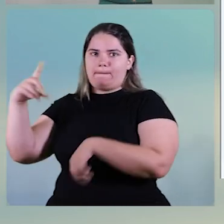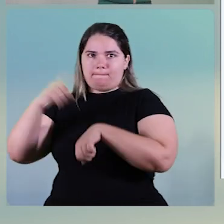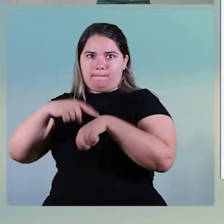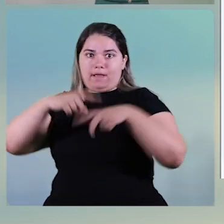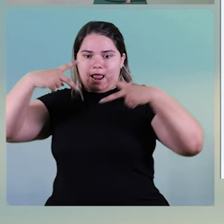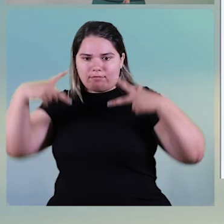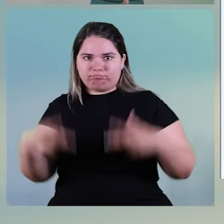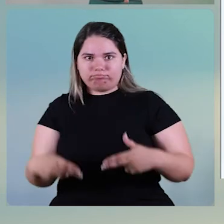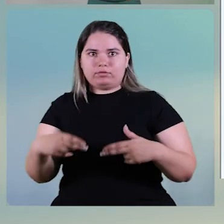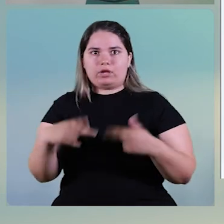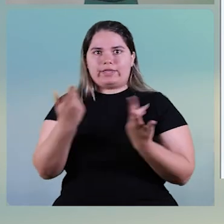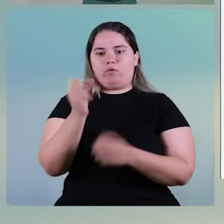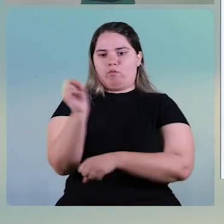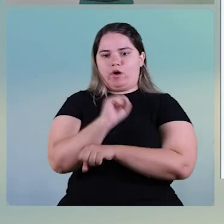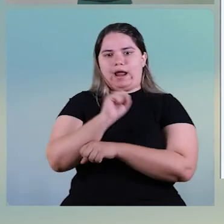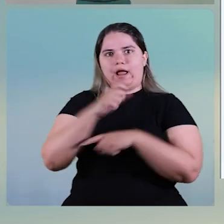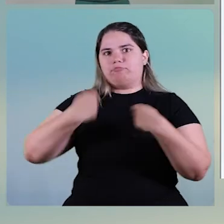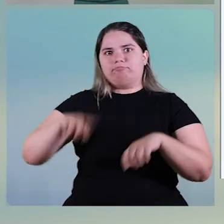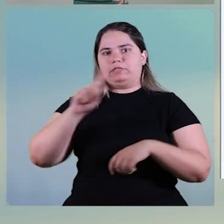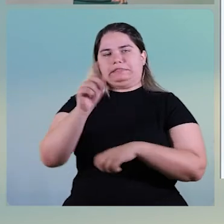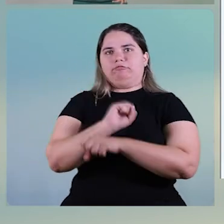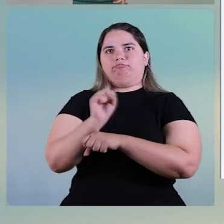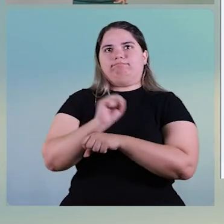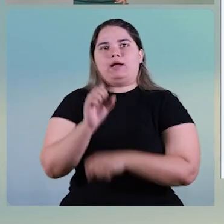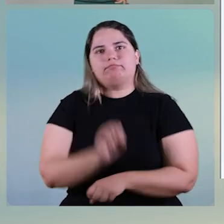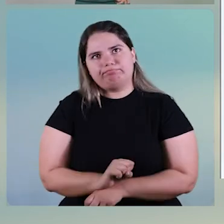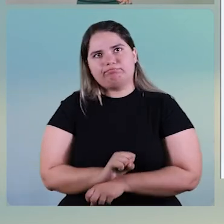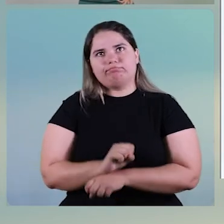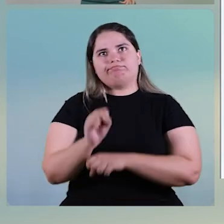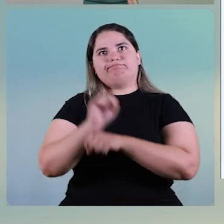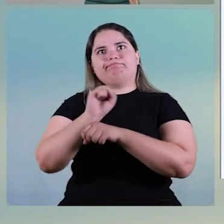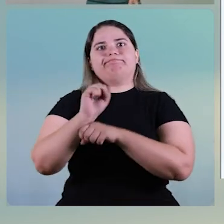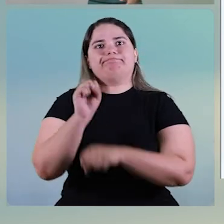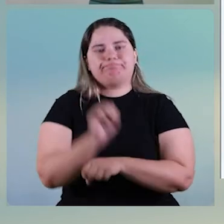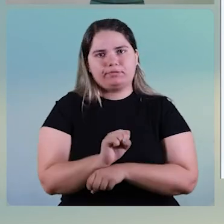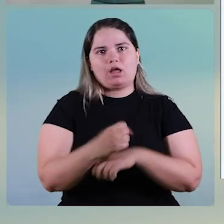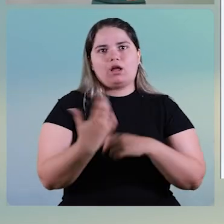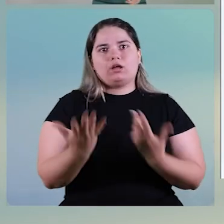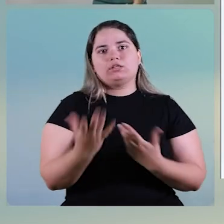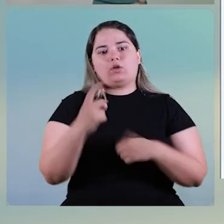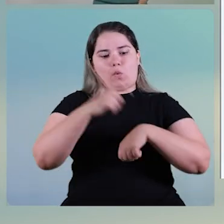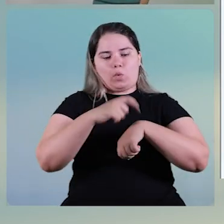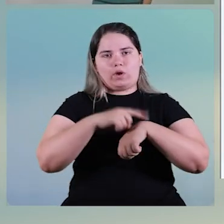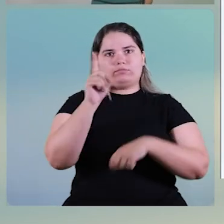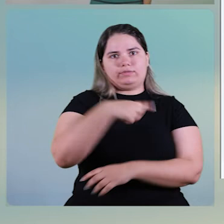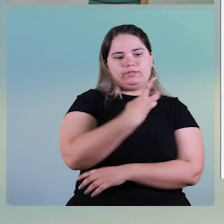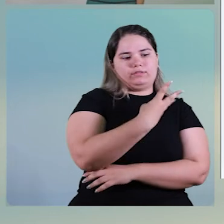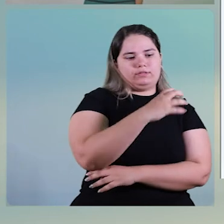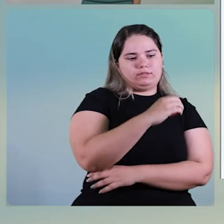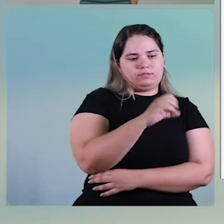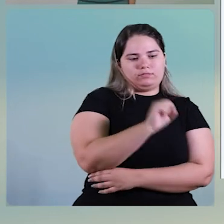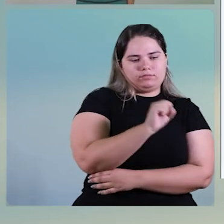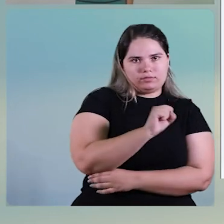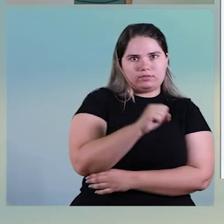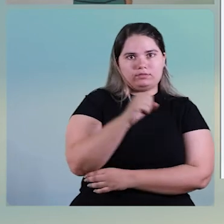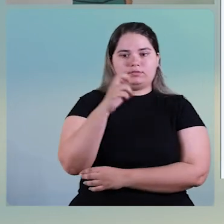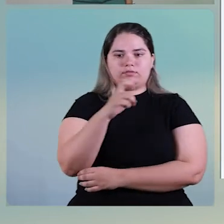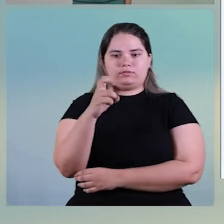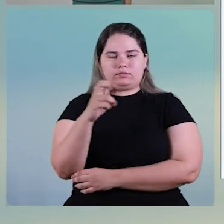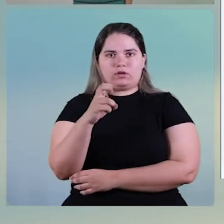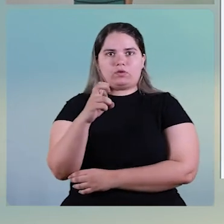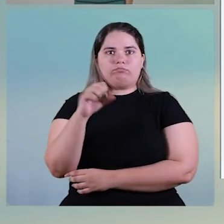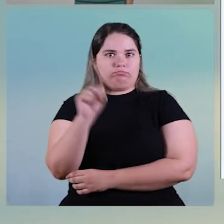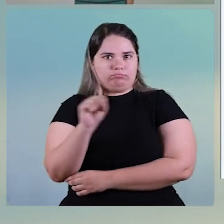forma sincronizada, para que o automóvel não precise alterar a sua velocidade, são 30 segundos, 55 segundos e